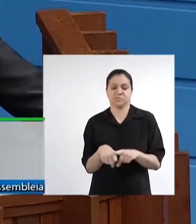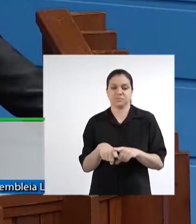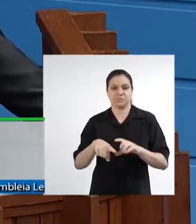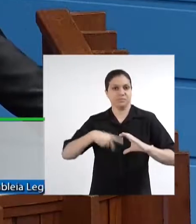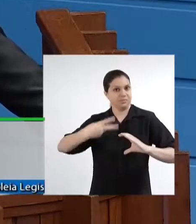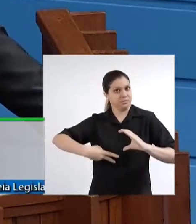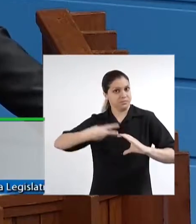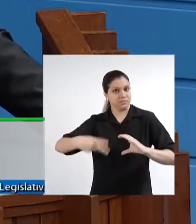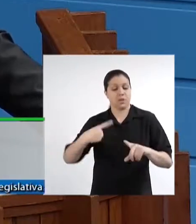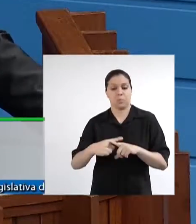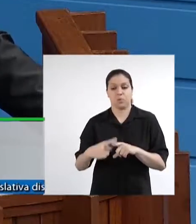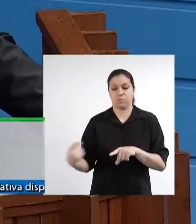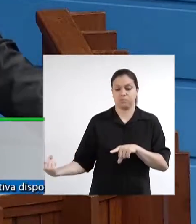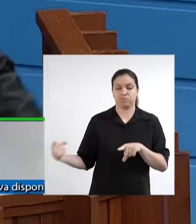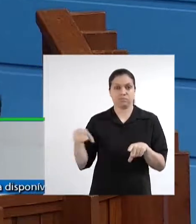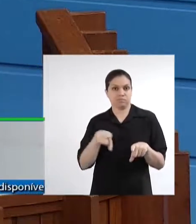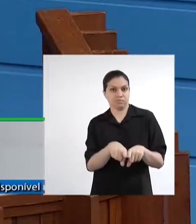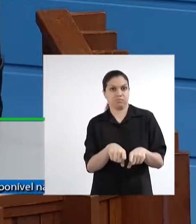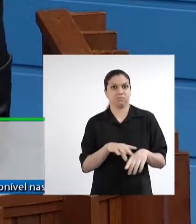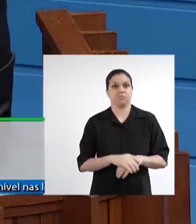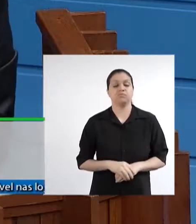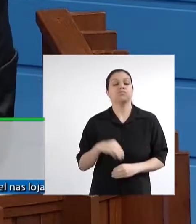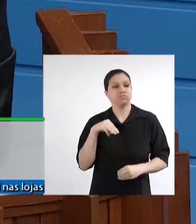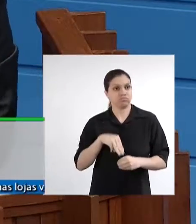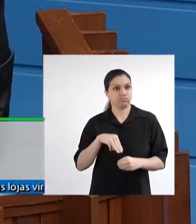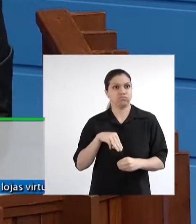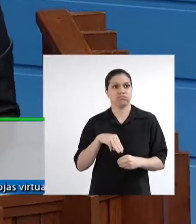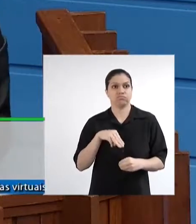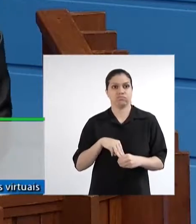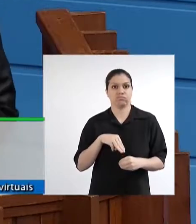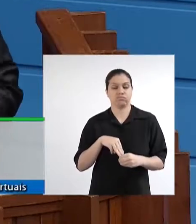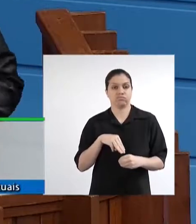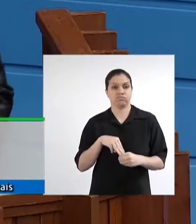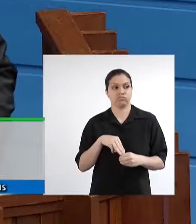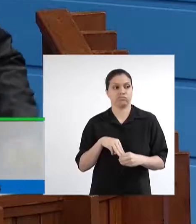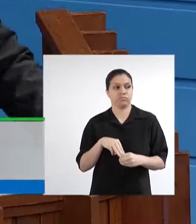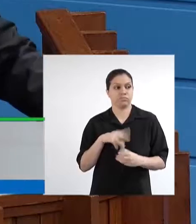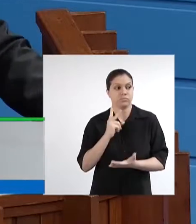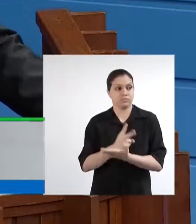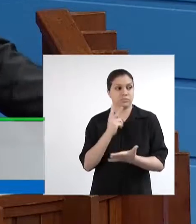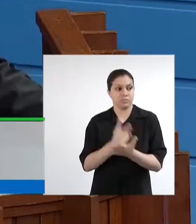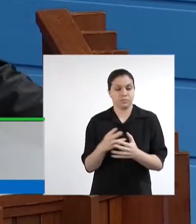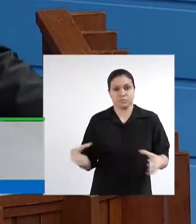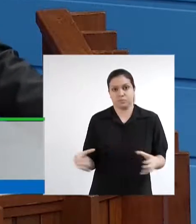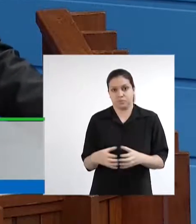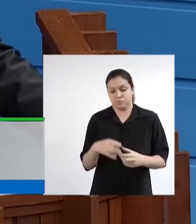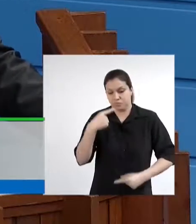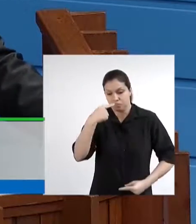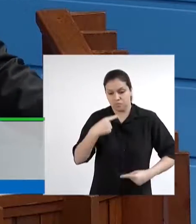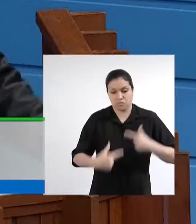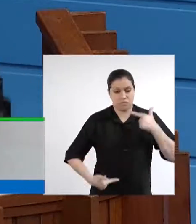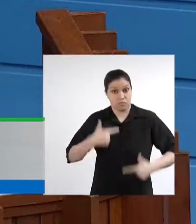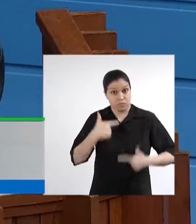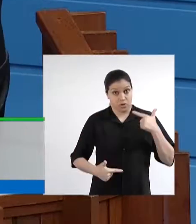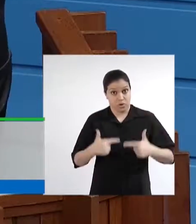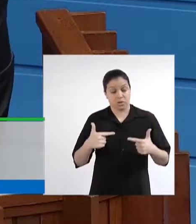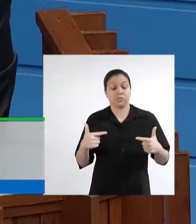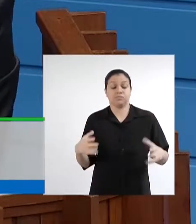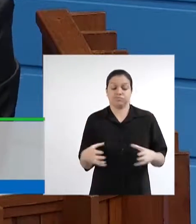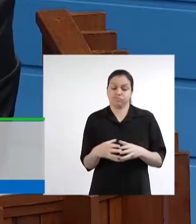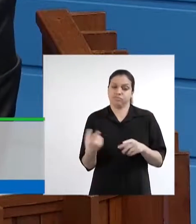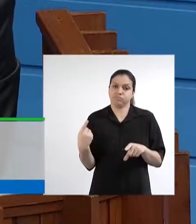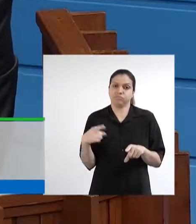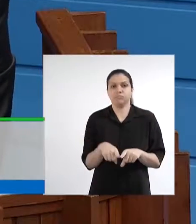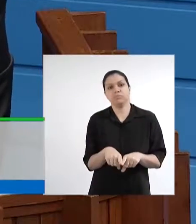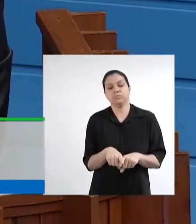Municipal pelas parcerias, porque o município tem que estar parceiro à classe política e a classe política tem que andar